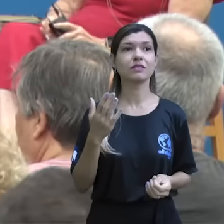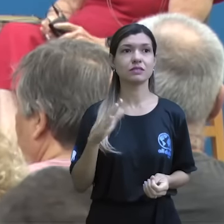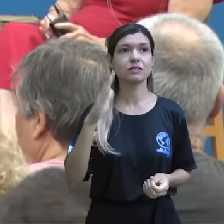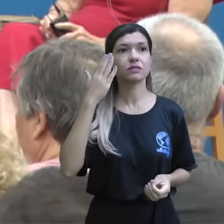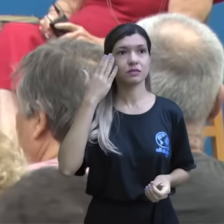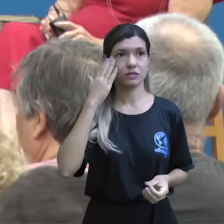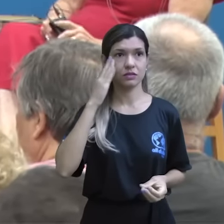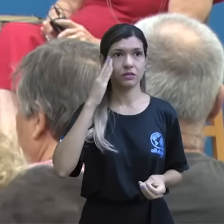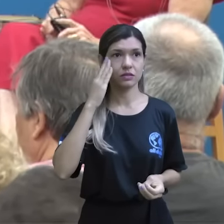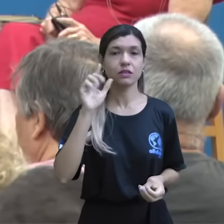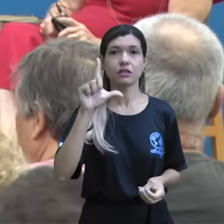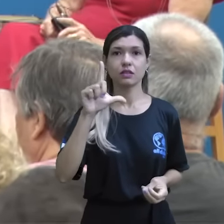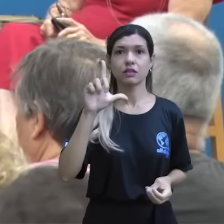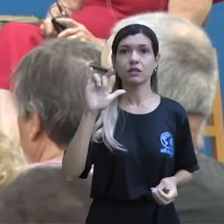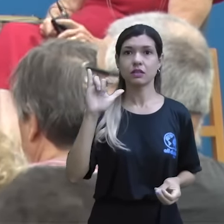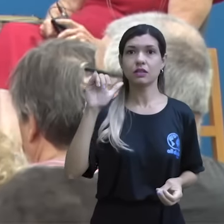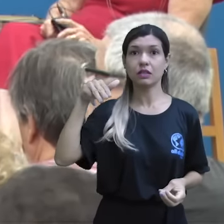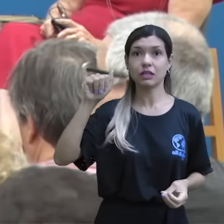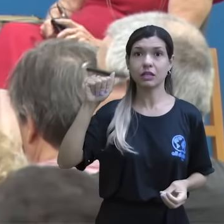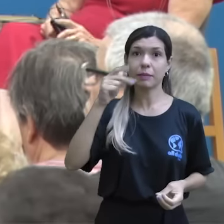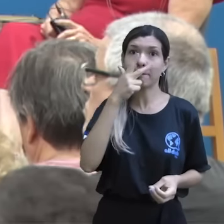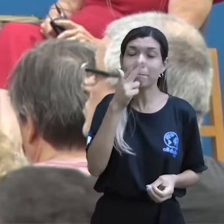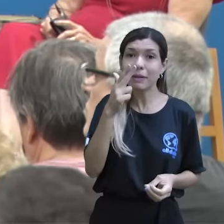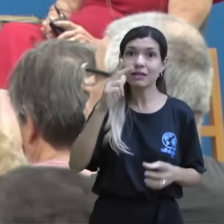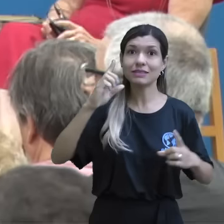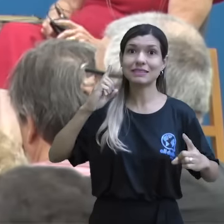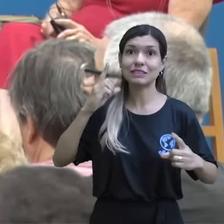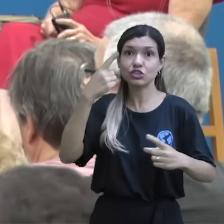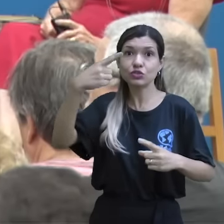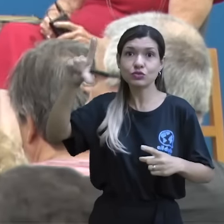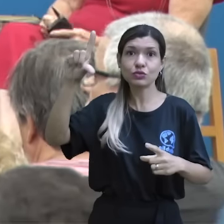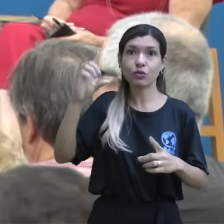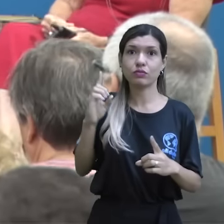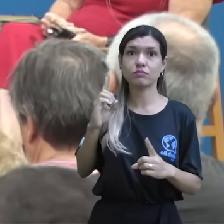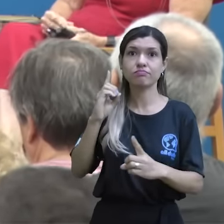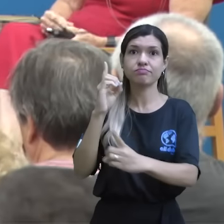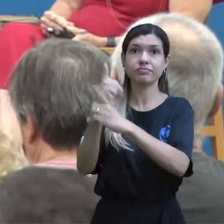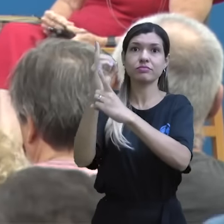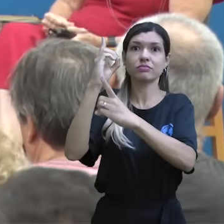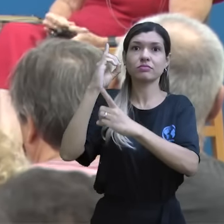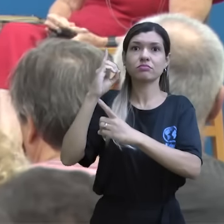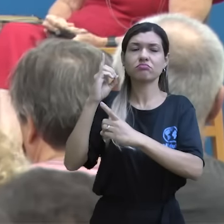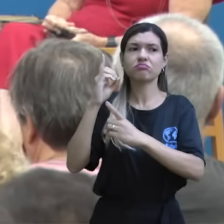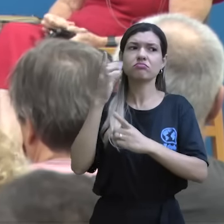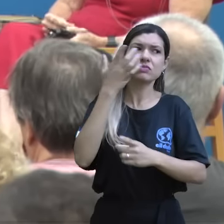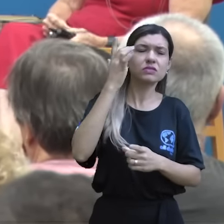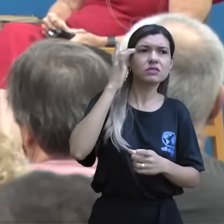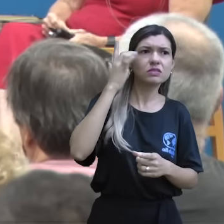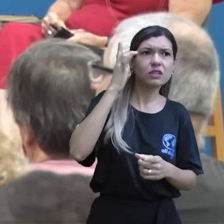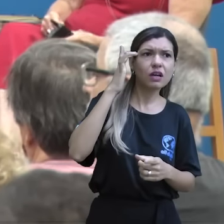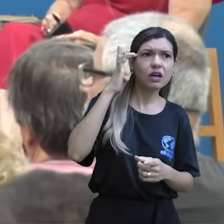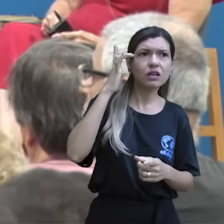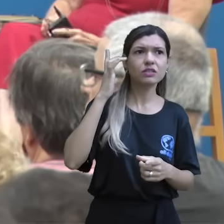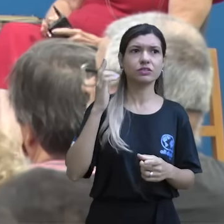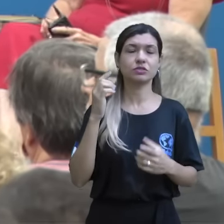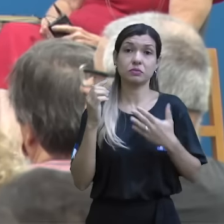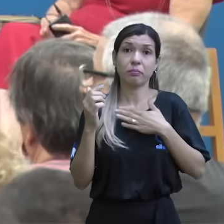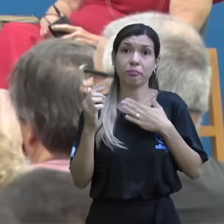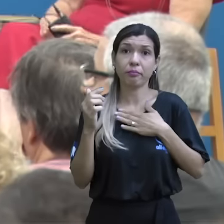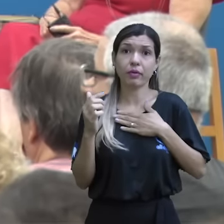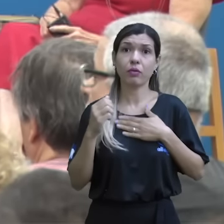academia, porque o que eu vejo dos meus alunos é a única referência ao Policarpo Quaresma. Né? E a gente tem aqui um homem maravilhoso,